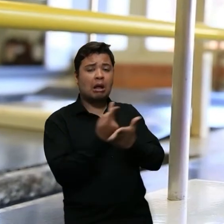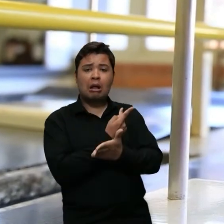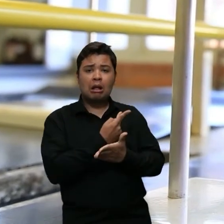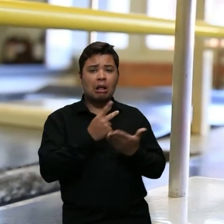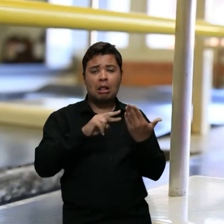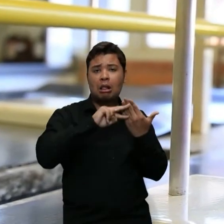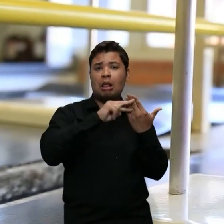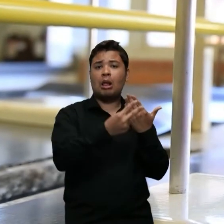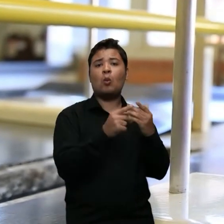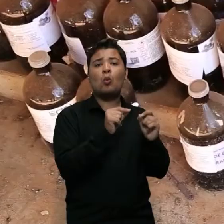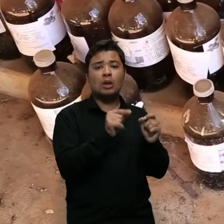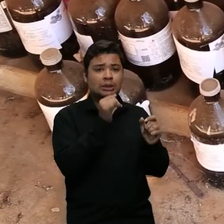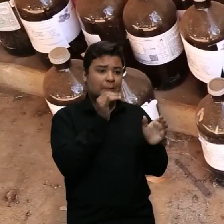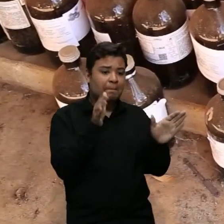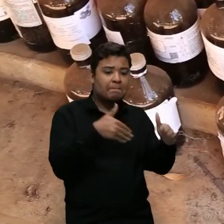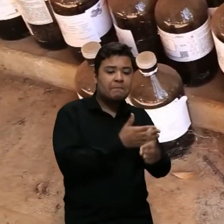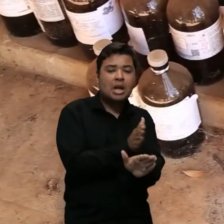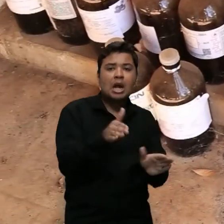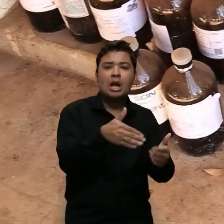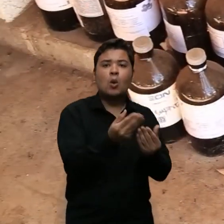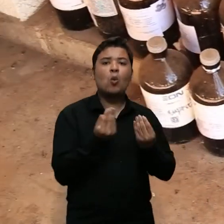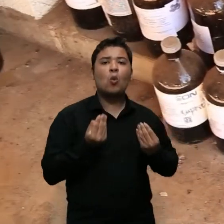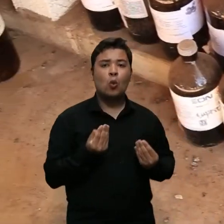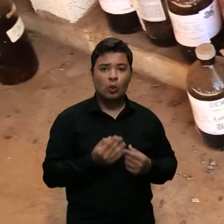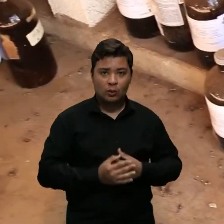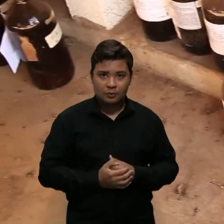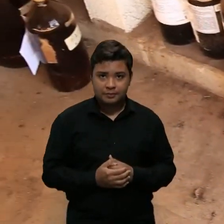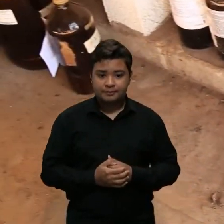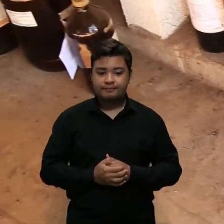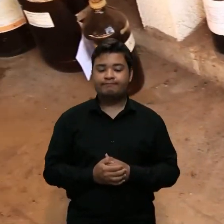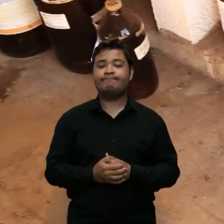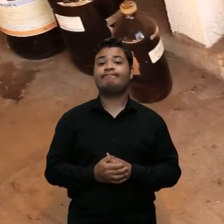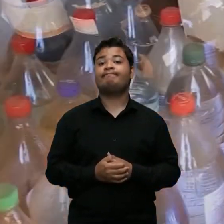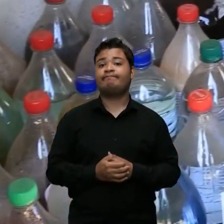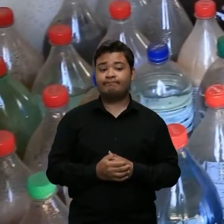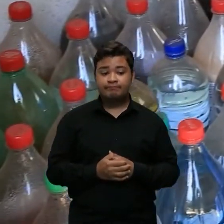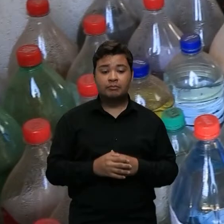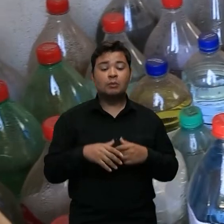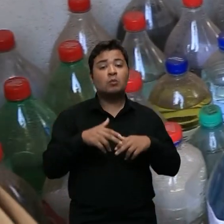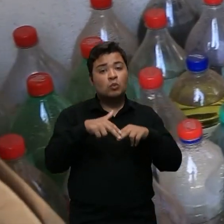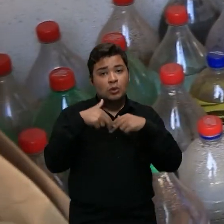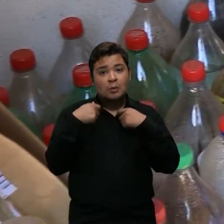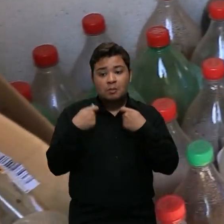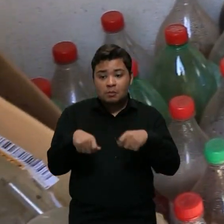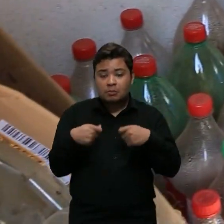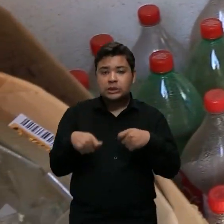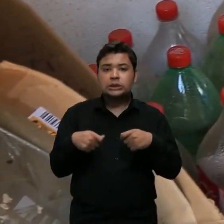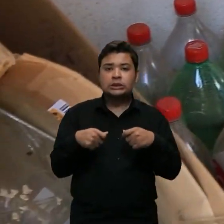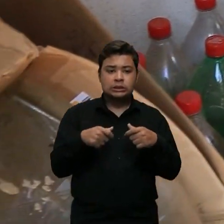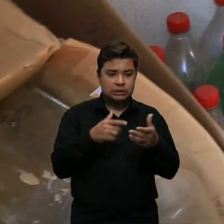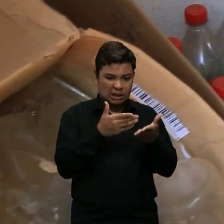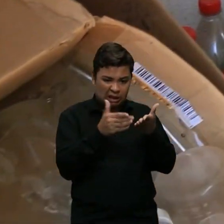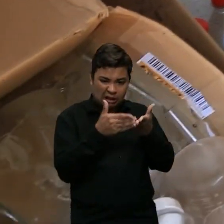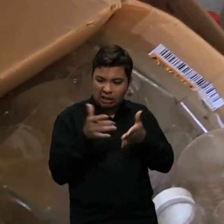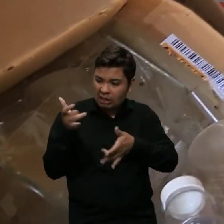na vida marinha, por exemplo? Então, você tem que ter todo um descarte assim, correto,